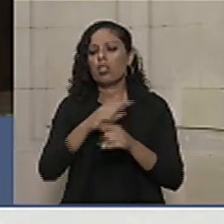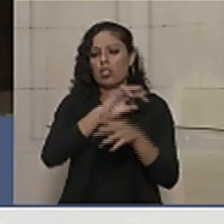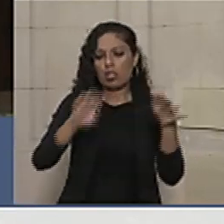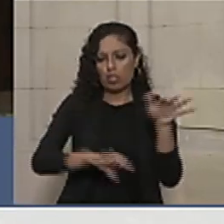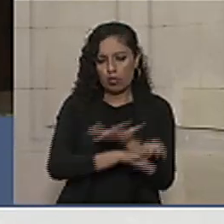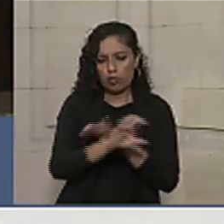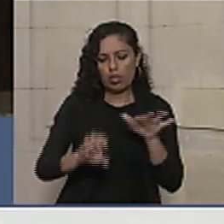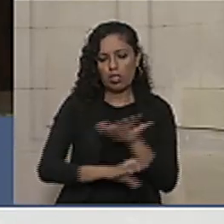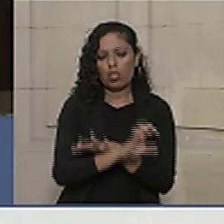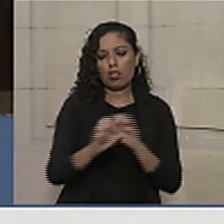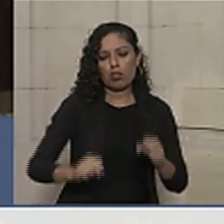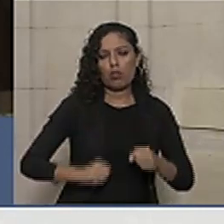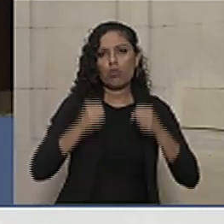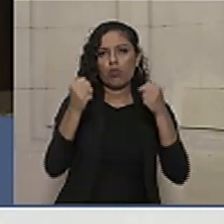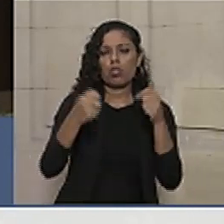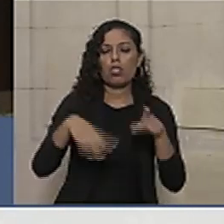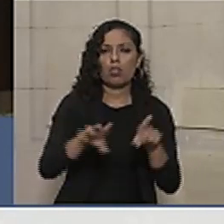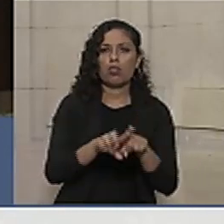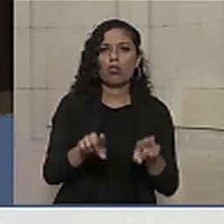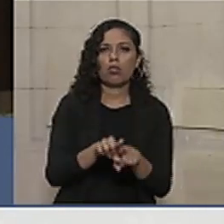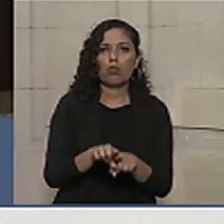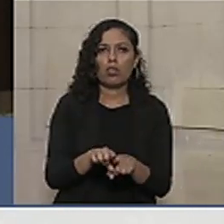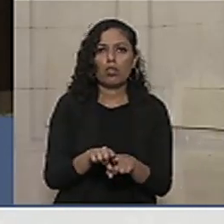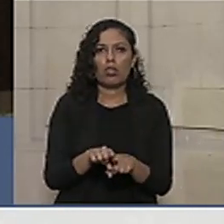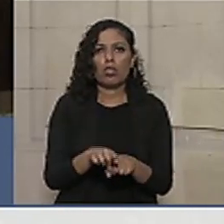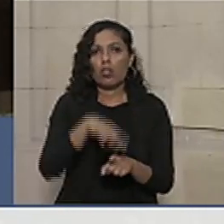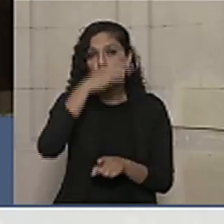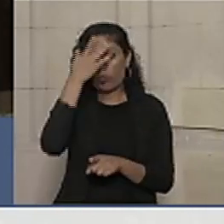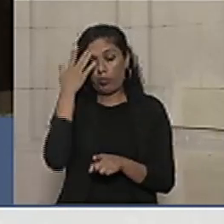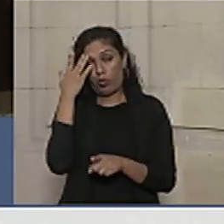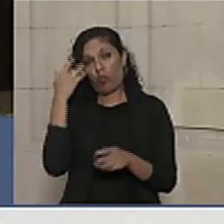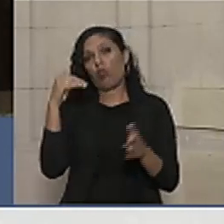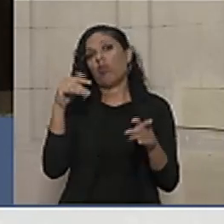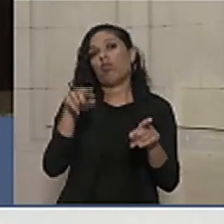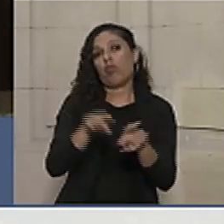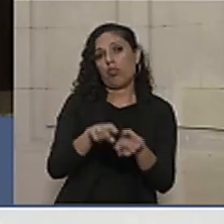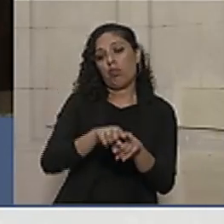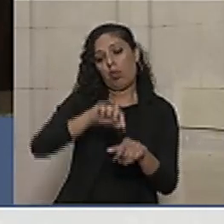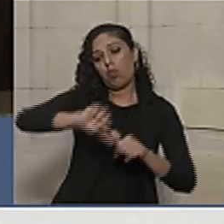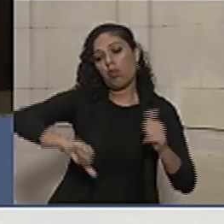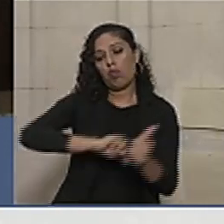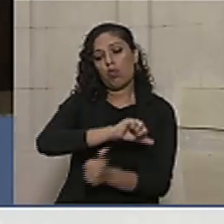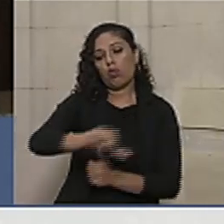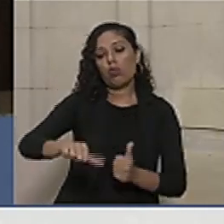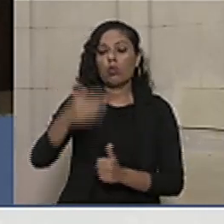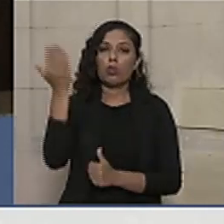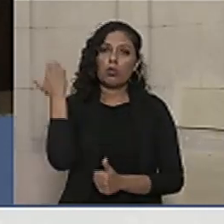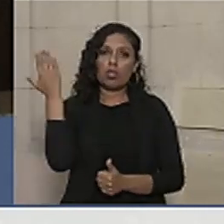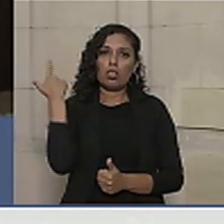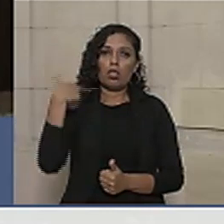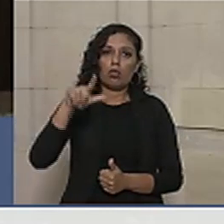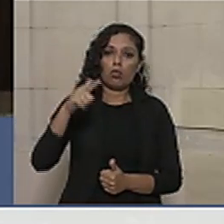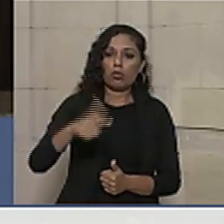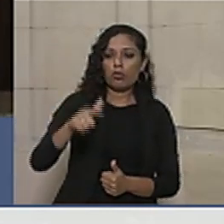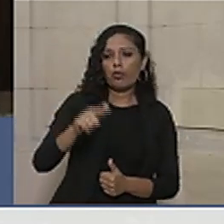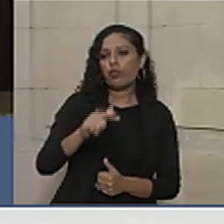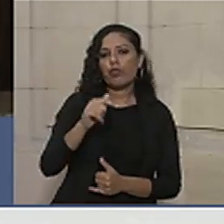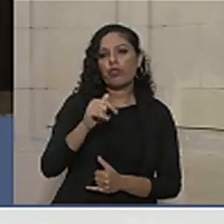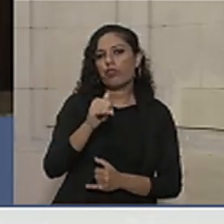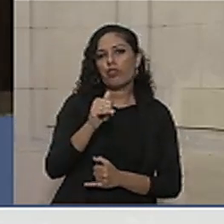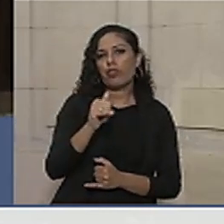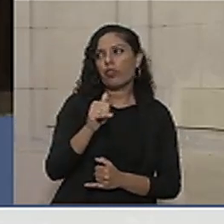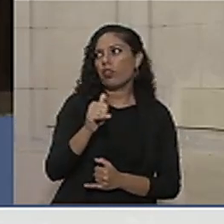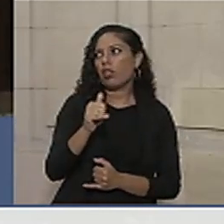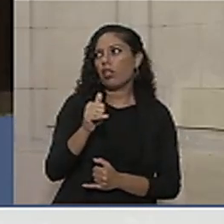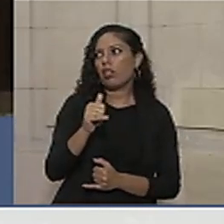operadoras. Ao mesmo tempo, o próprio usuário final também mudou. Naquela época nós não tínhamos Instagram, WhatsApp,